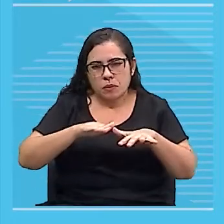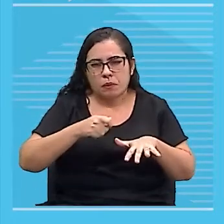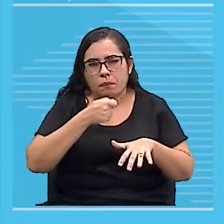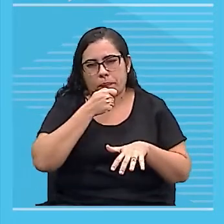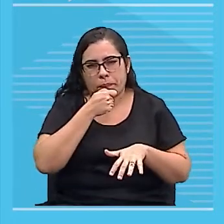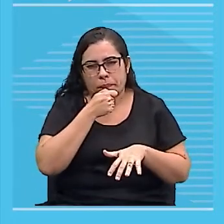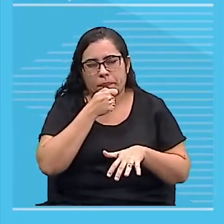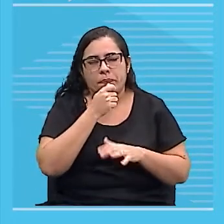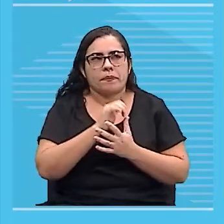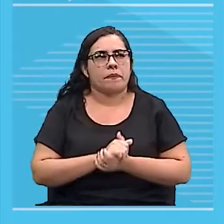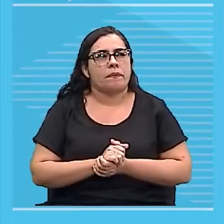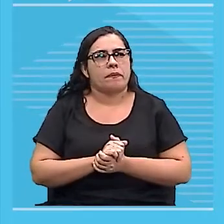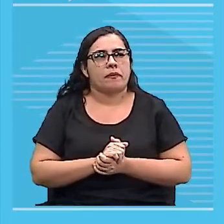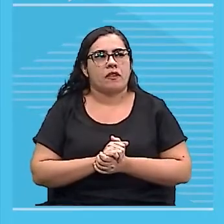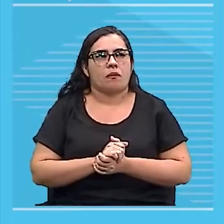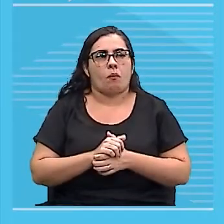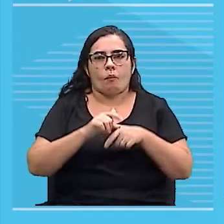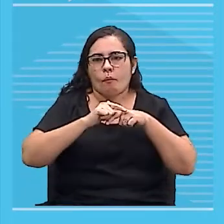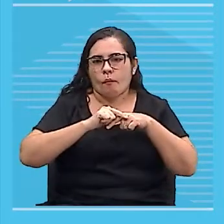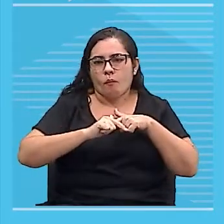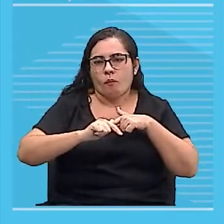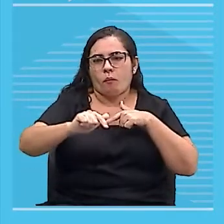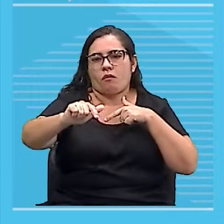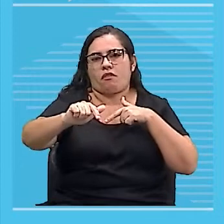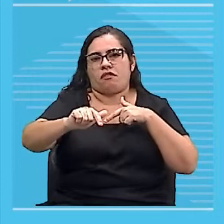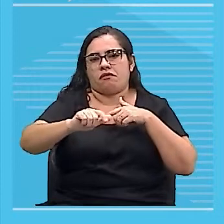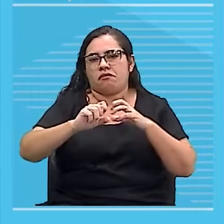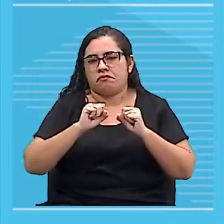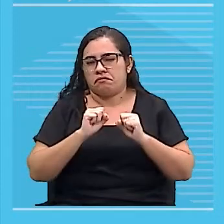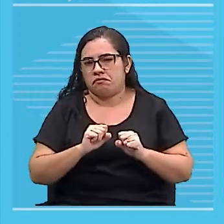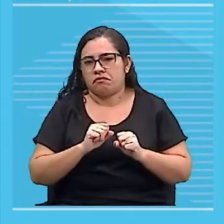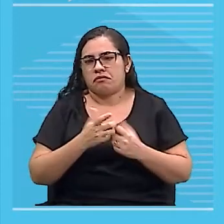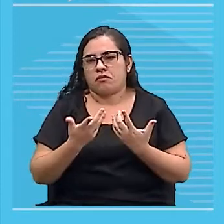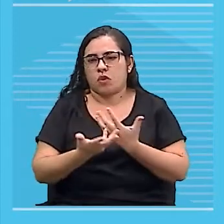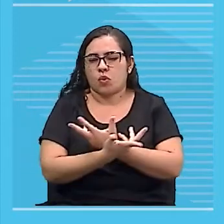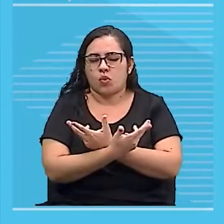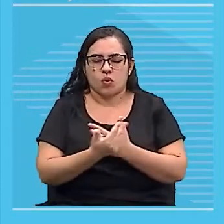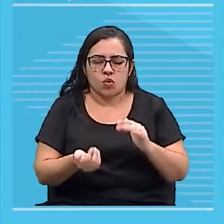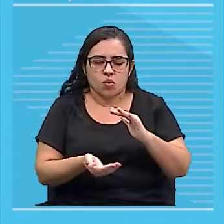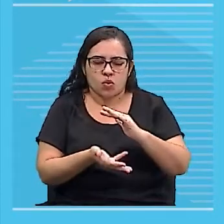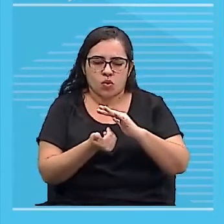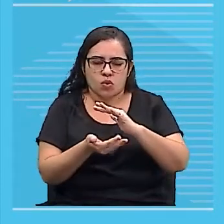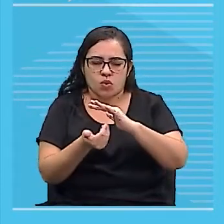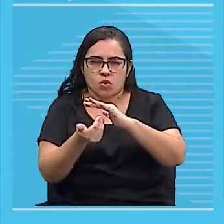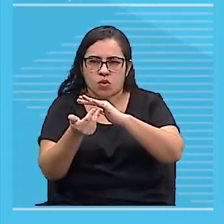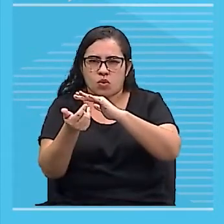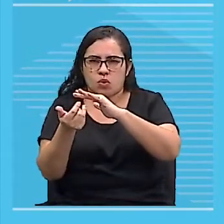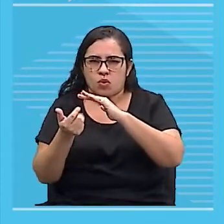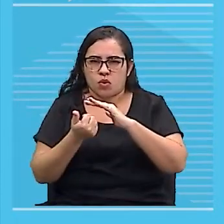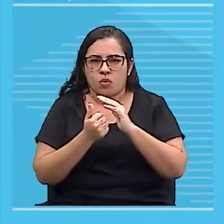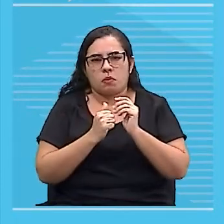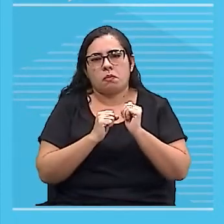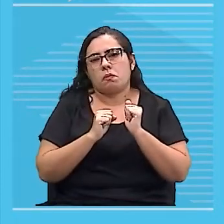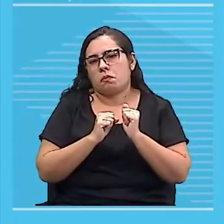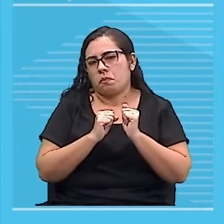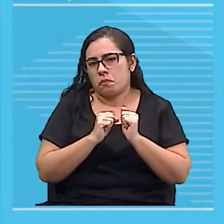Posso usar o vácuo, ou seja, retirar todo o material com